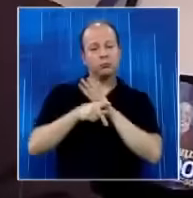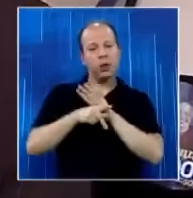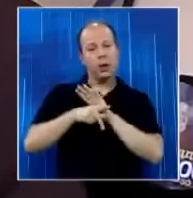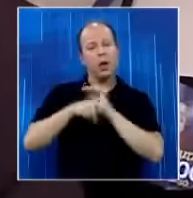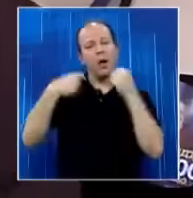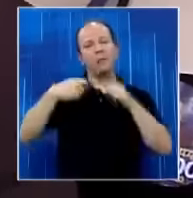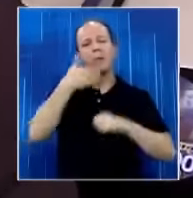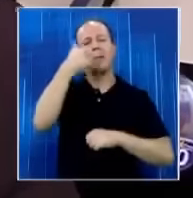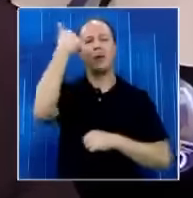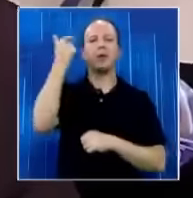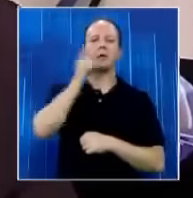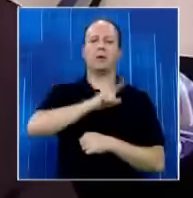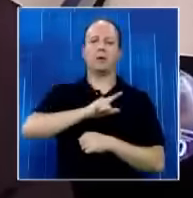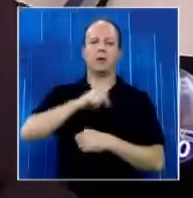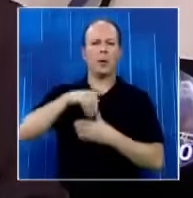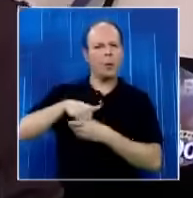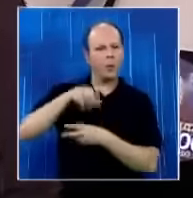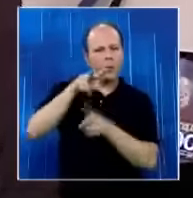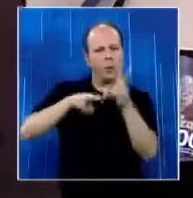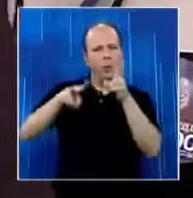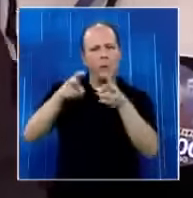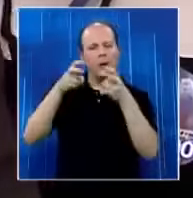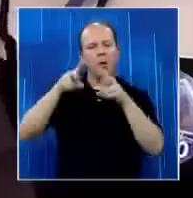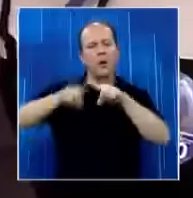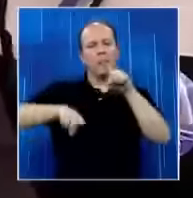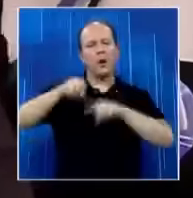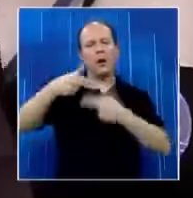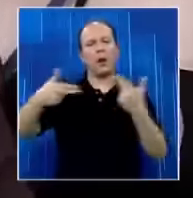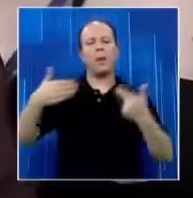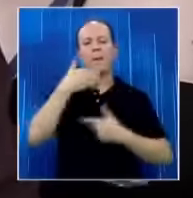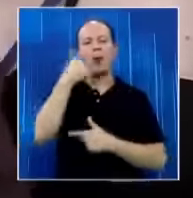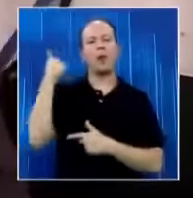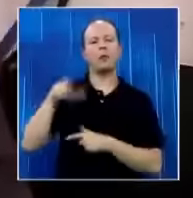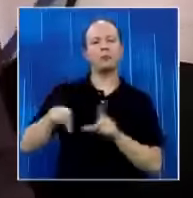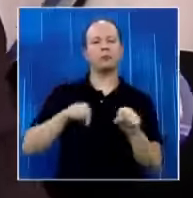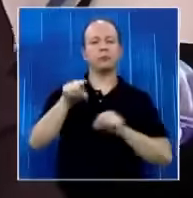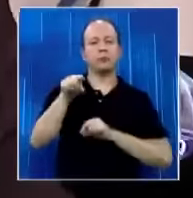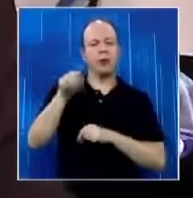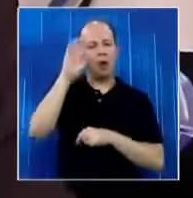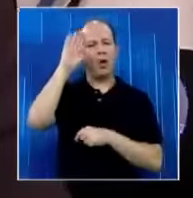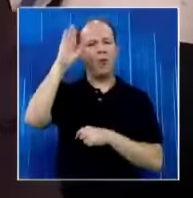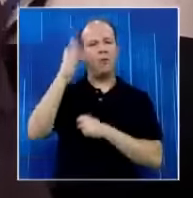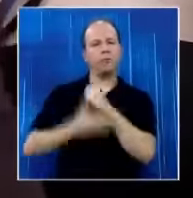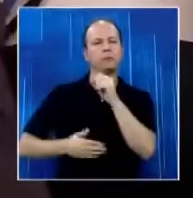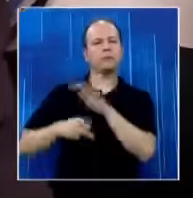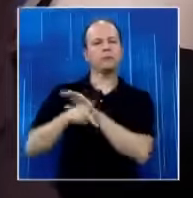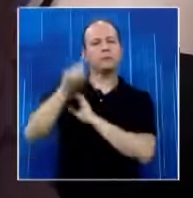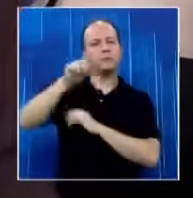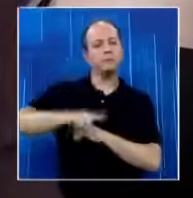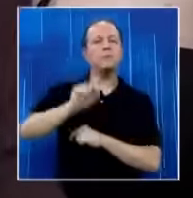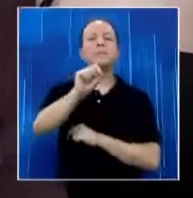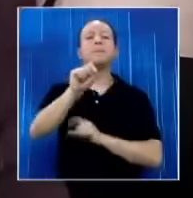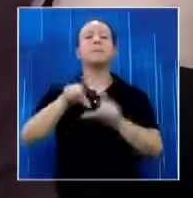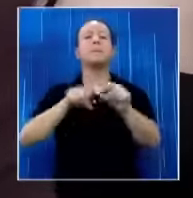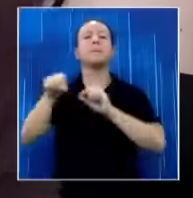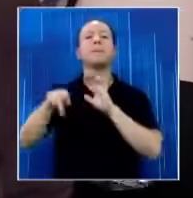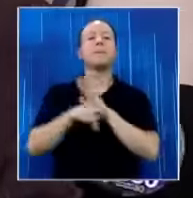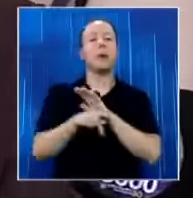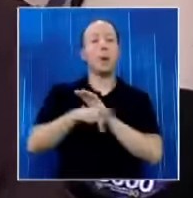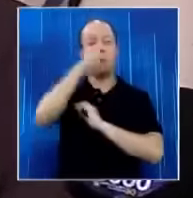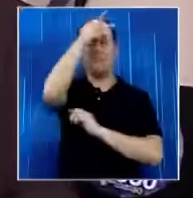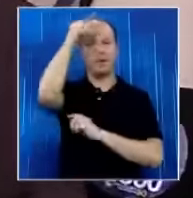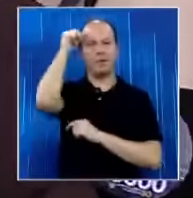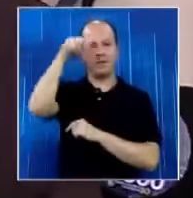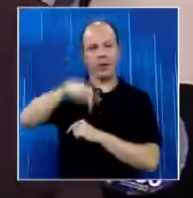é preciso melhorar, para que o eleitor tenha melhores elementos para decidir a respeito de uma questão tão fundamental, que é quem escolher para governar sua